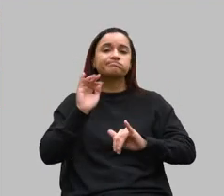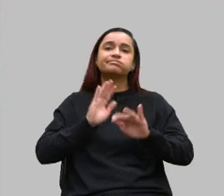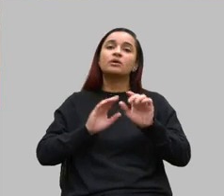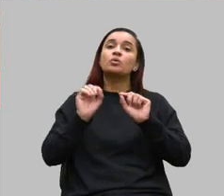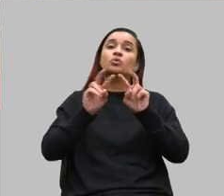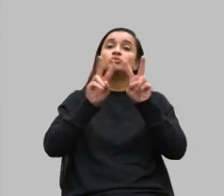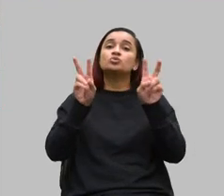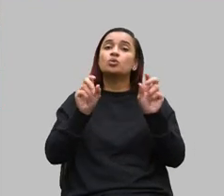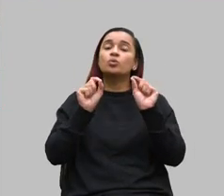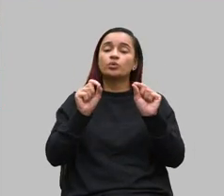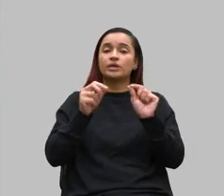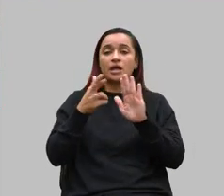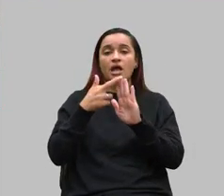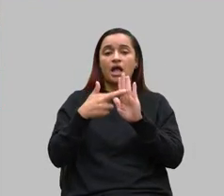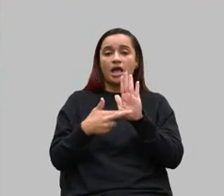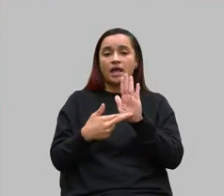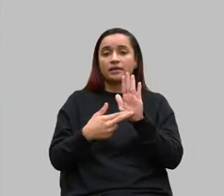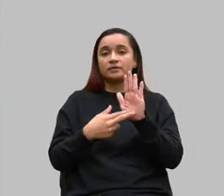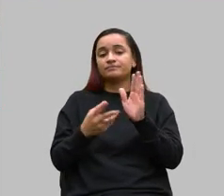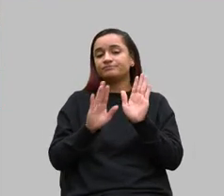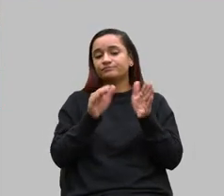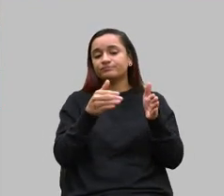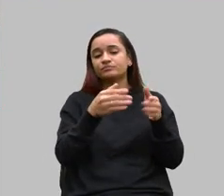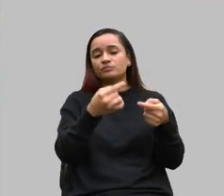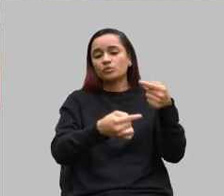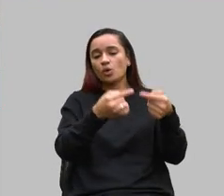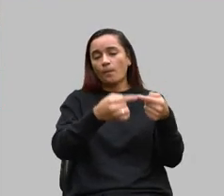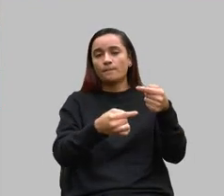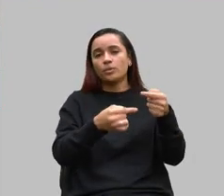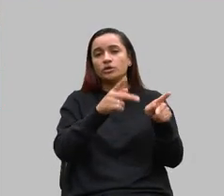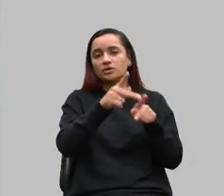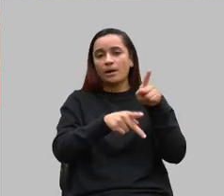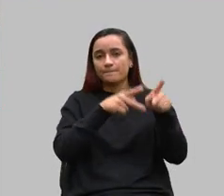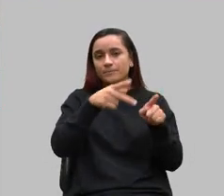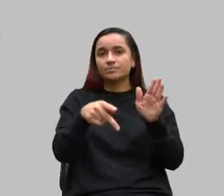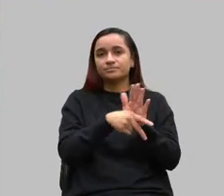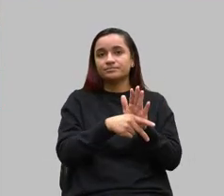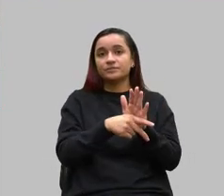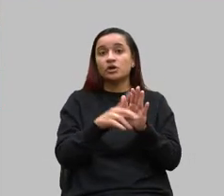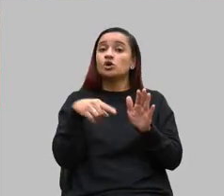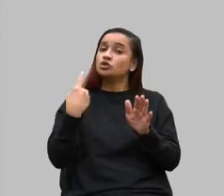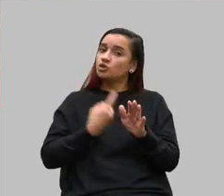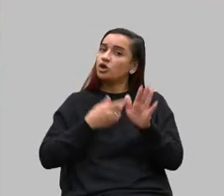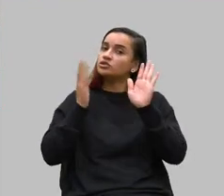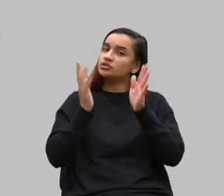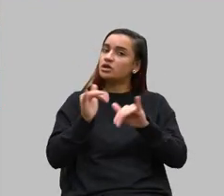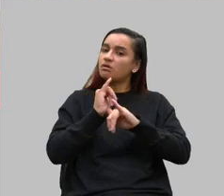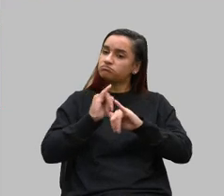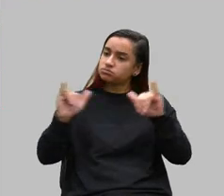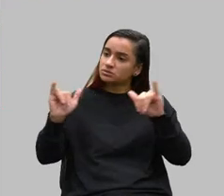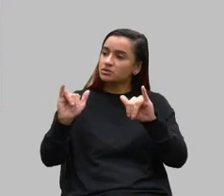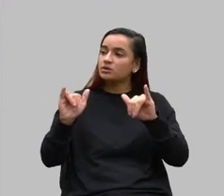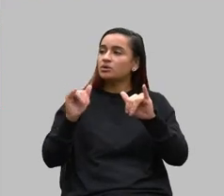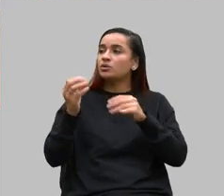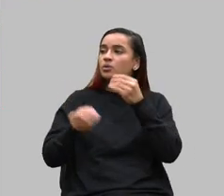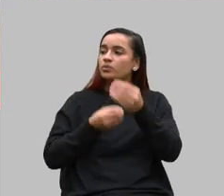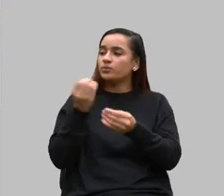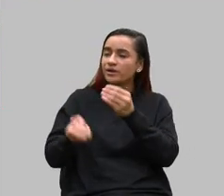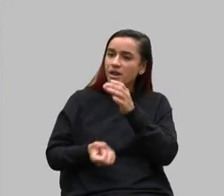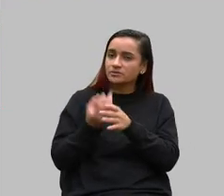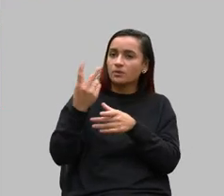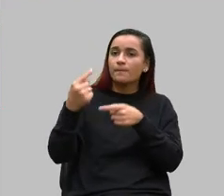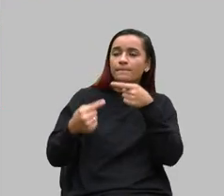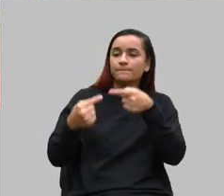respaldo a a política pública de antecipação de concessões nós já alertamos o o formulador de política pública